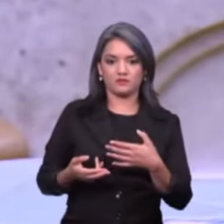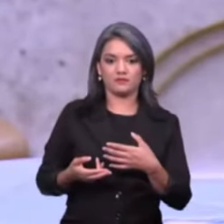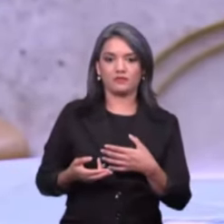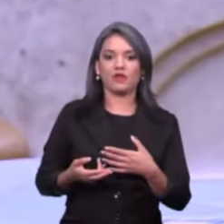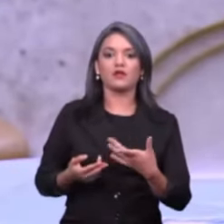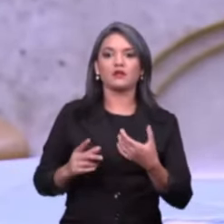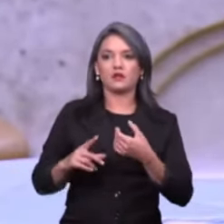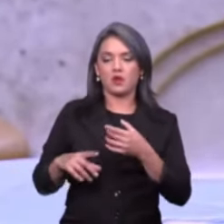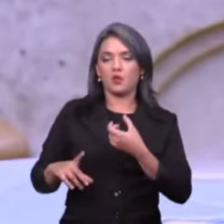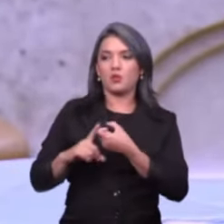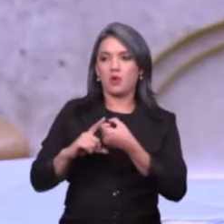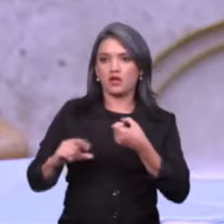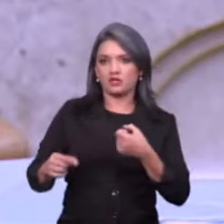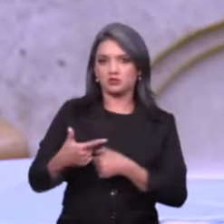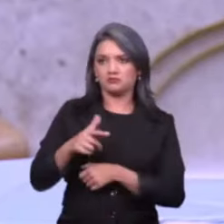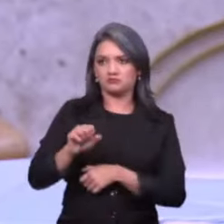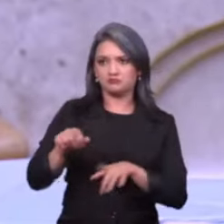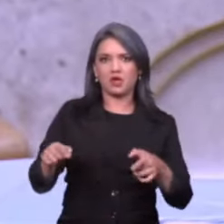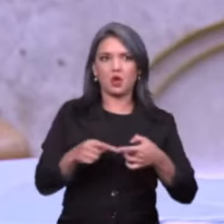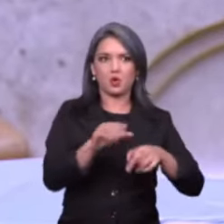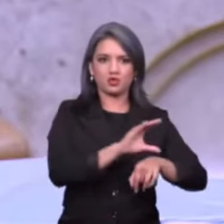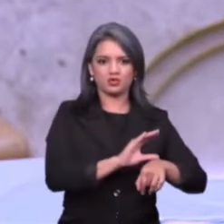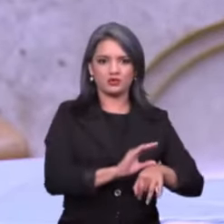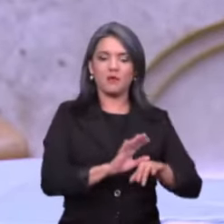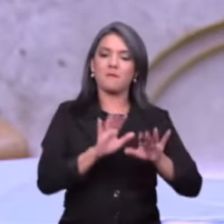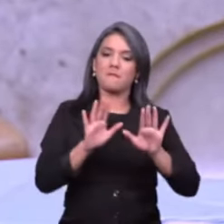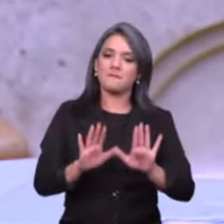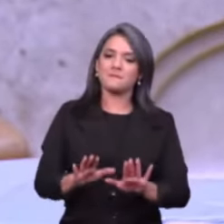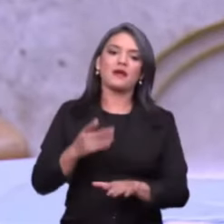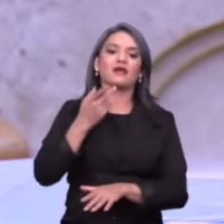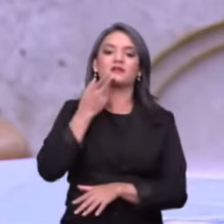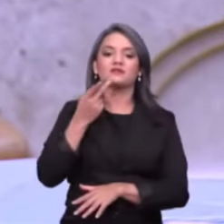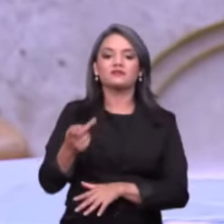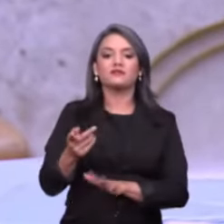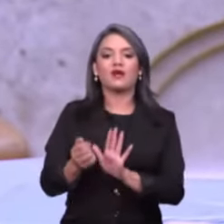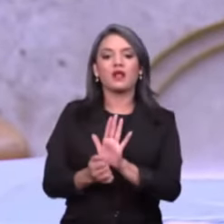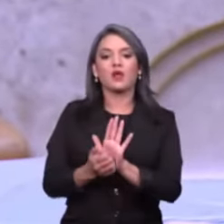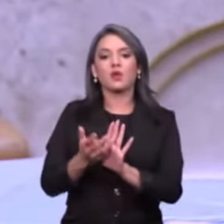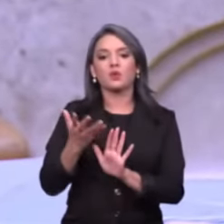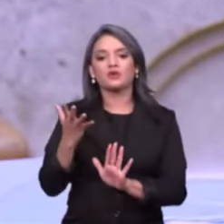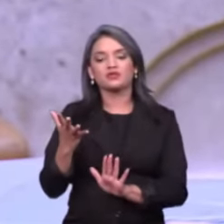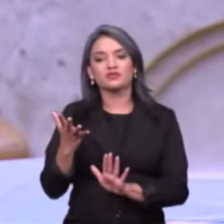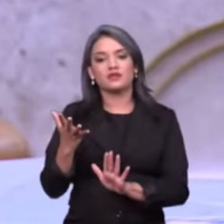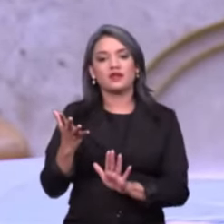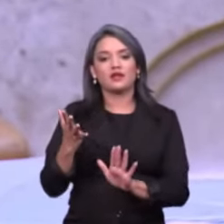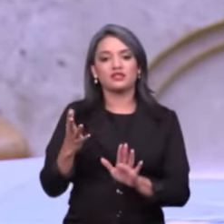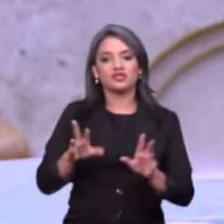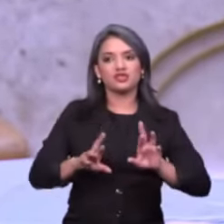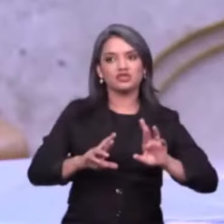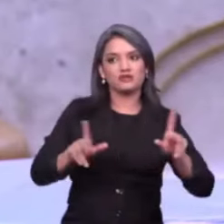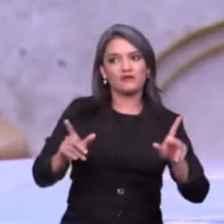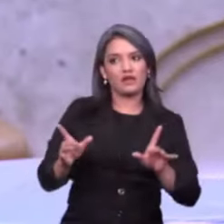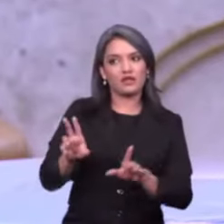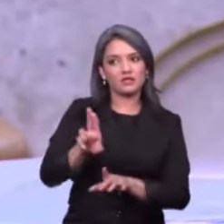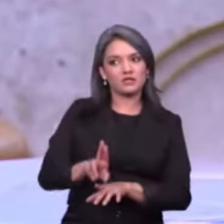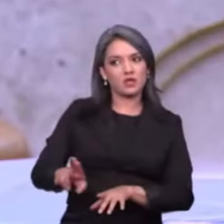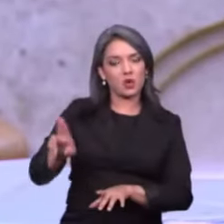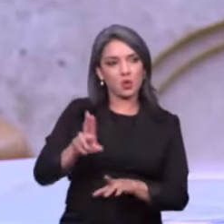mas fixa a quantidade que representará a distinção entre porte e tráfico